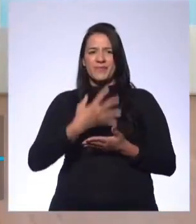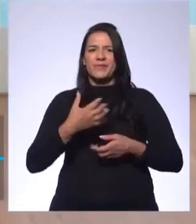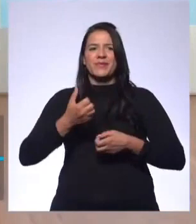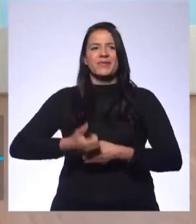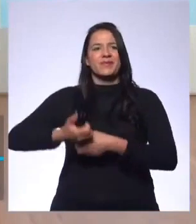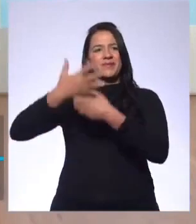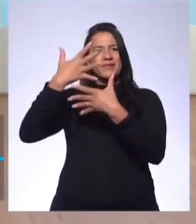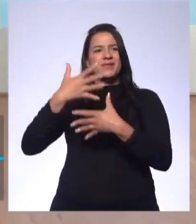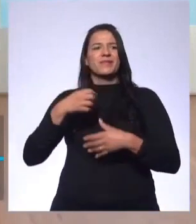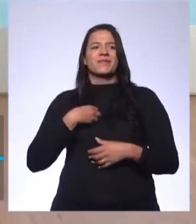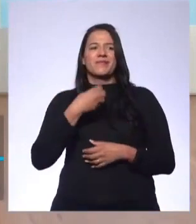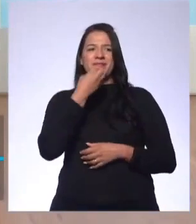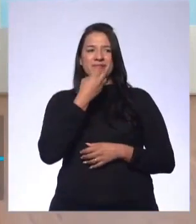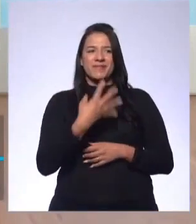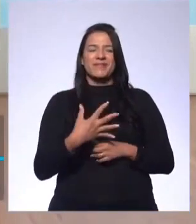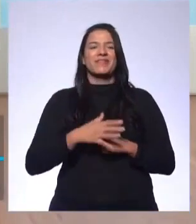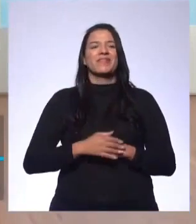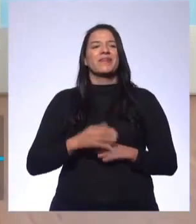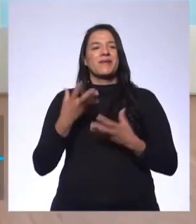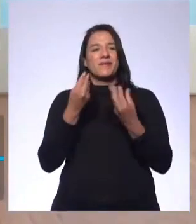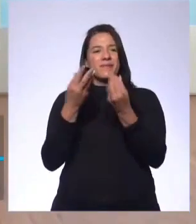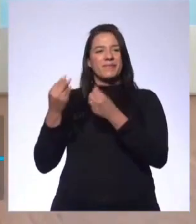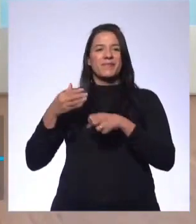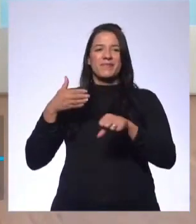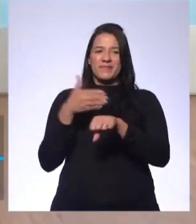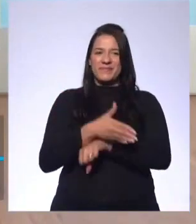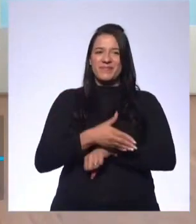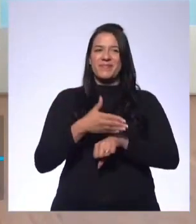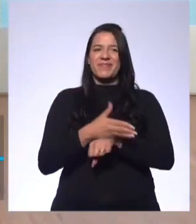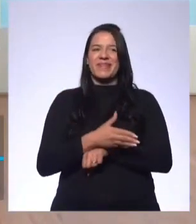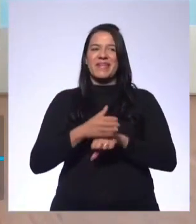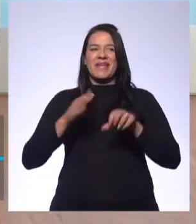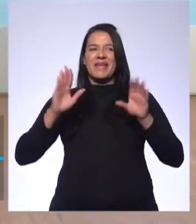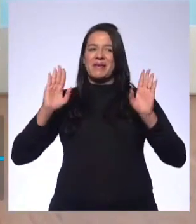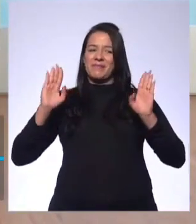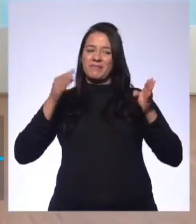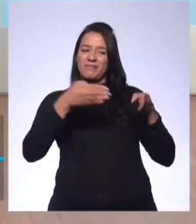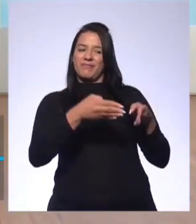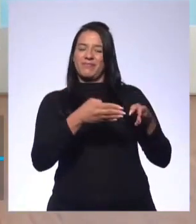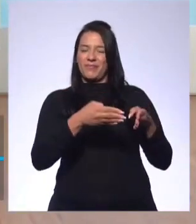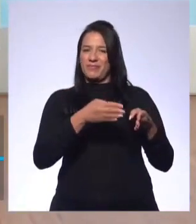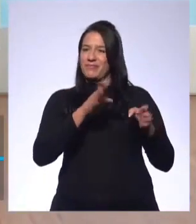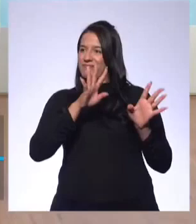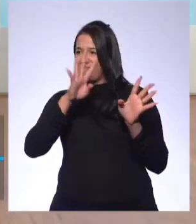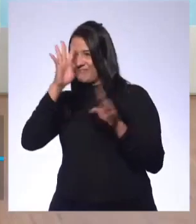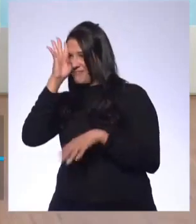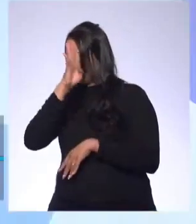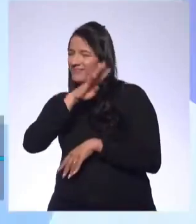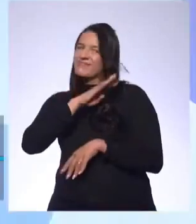muito bacana, muito pessoal participando. Perdi o foco. Perdeu o foco, tá todo mundo rindo aqui. Vamos lá.